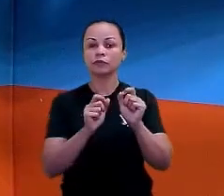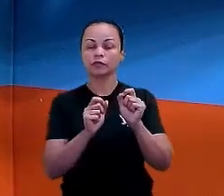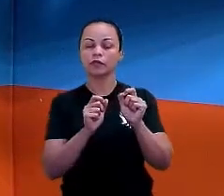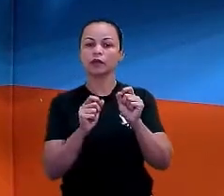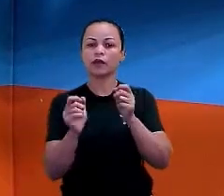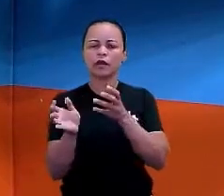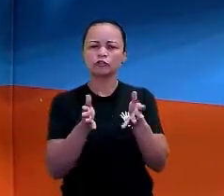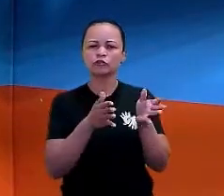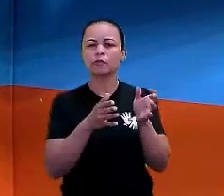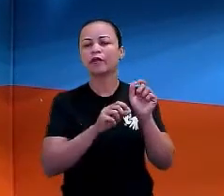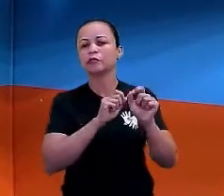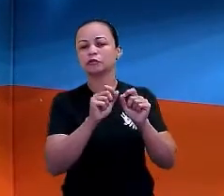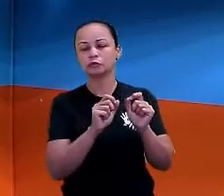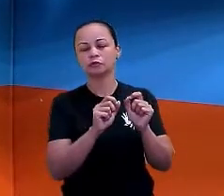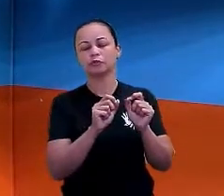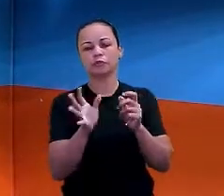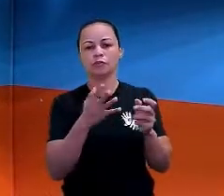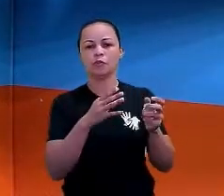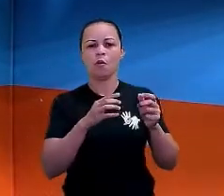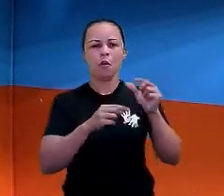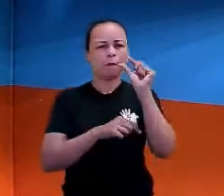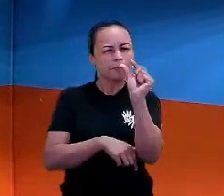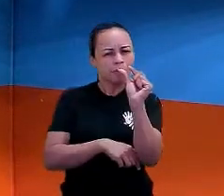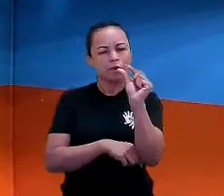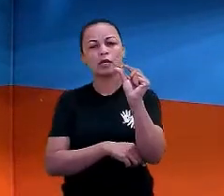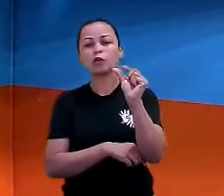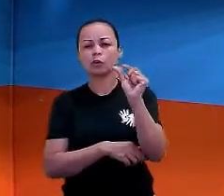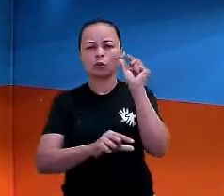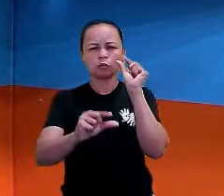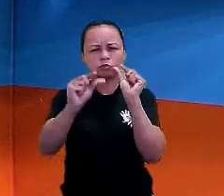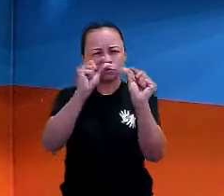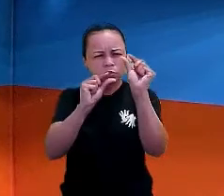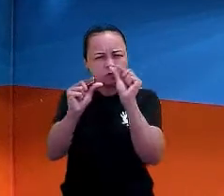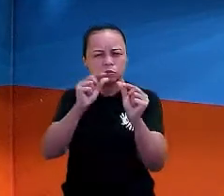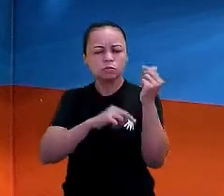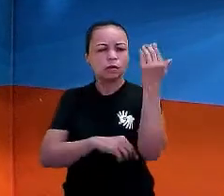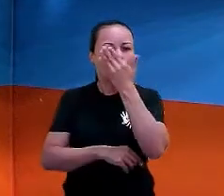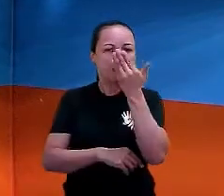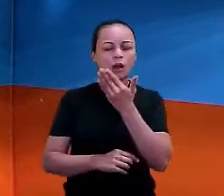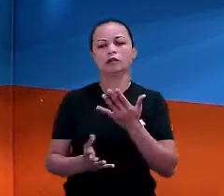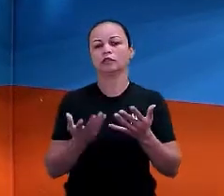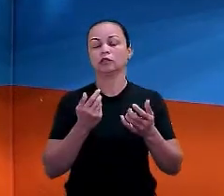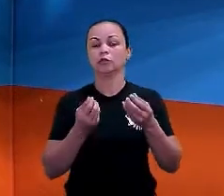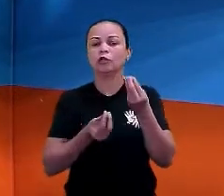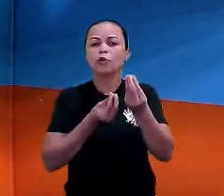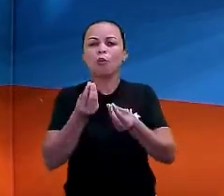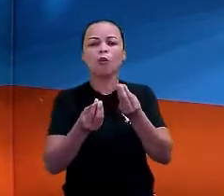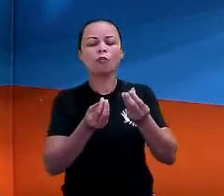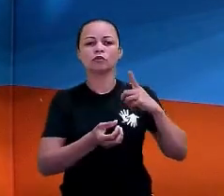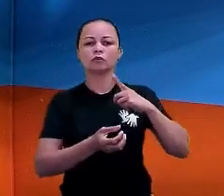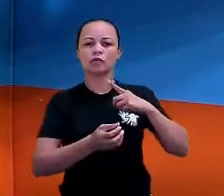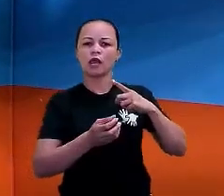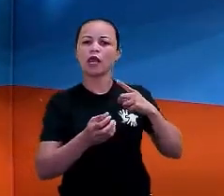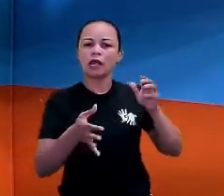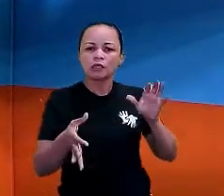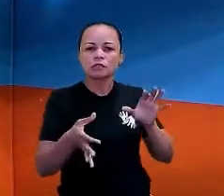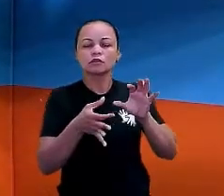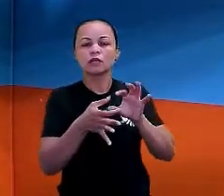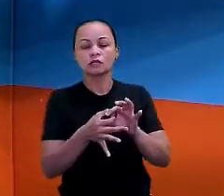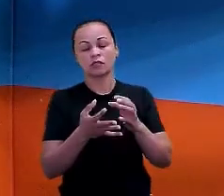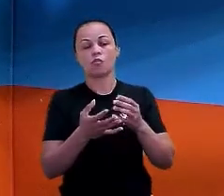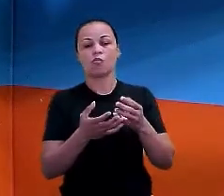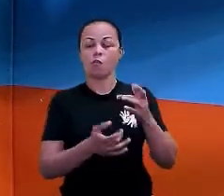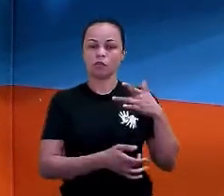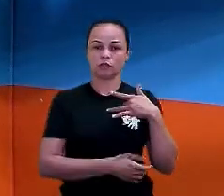dos micro-organismos e como eles têm associação com a saúde humana. De que forma